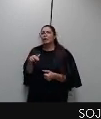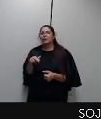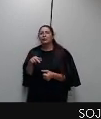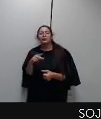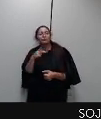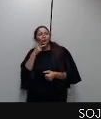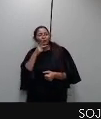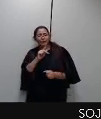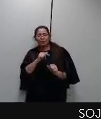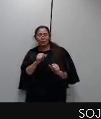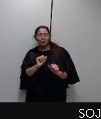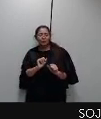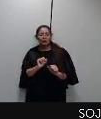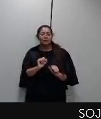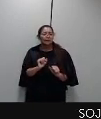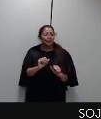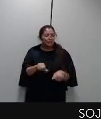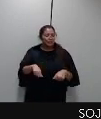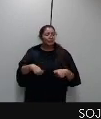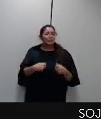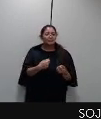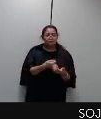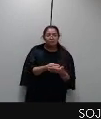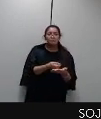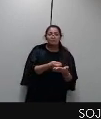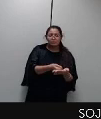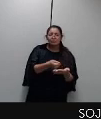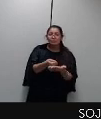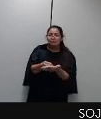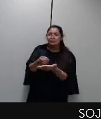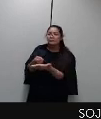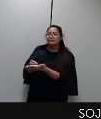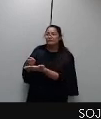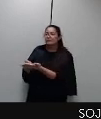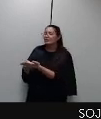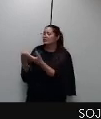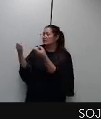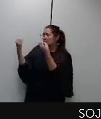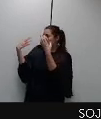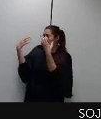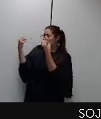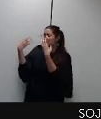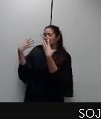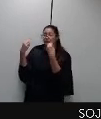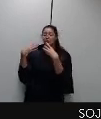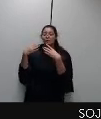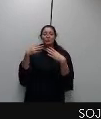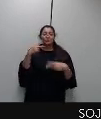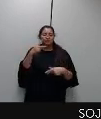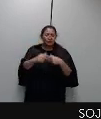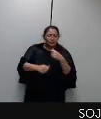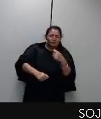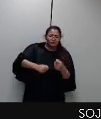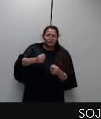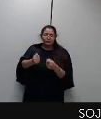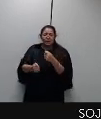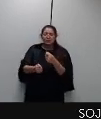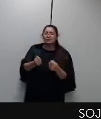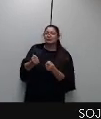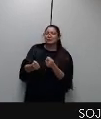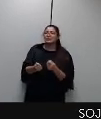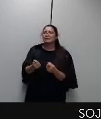as medidas preventivas é de radar redutor velocidade no entendimento do acordo